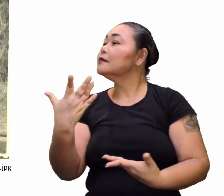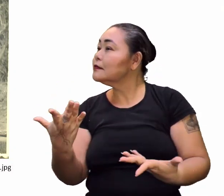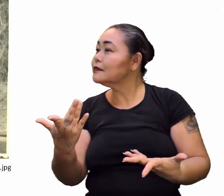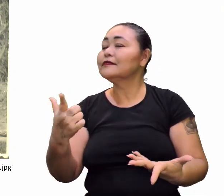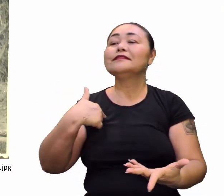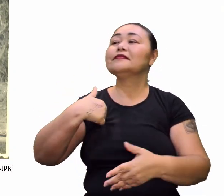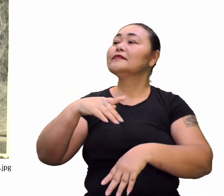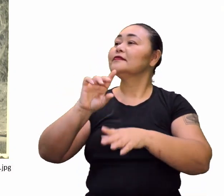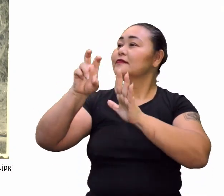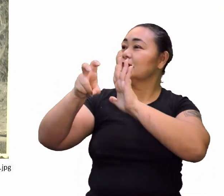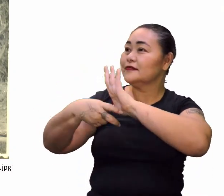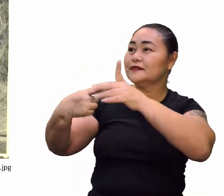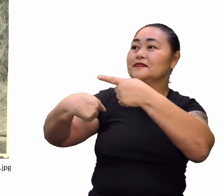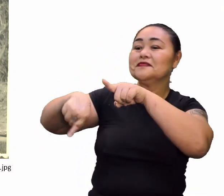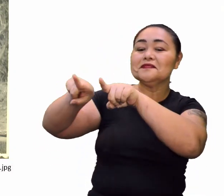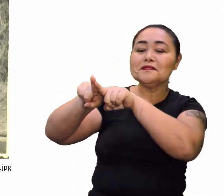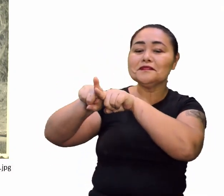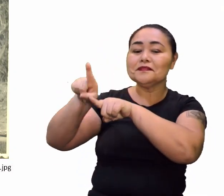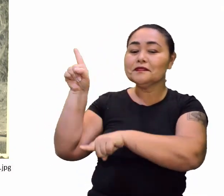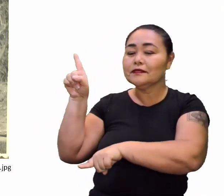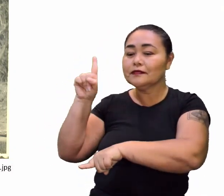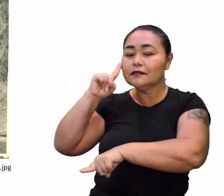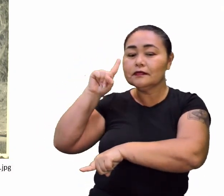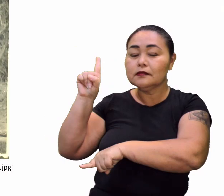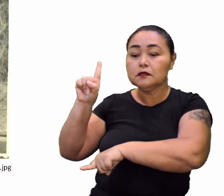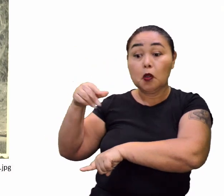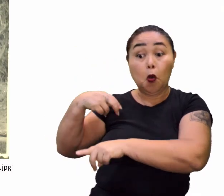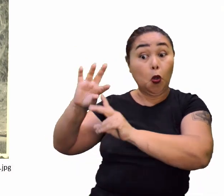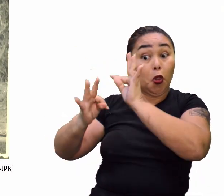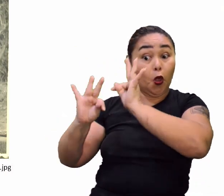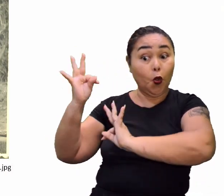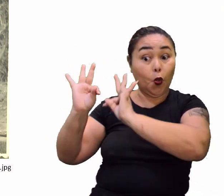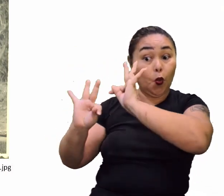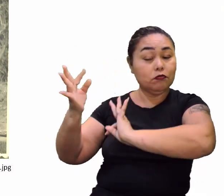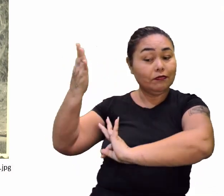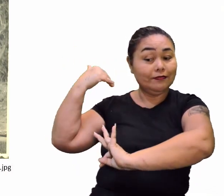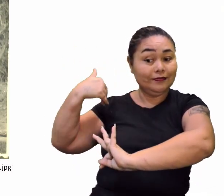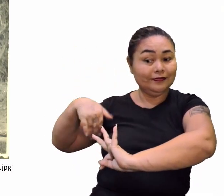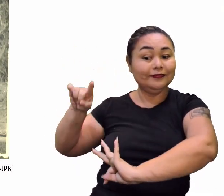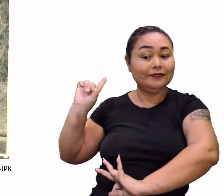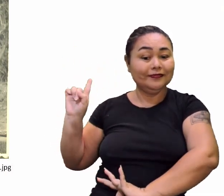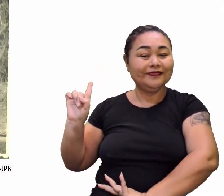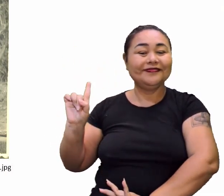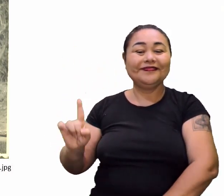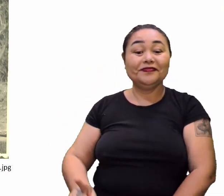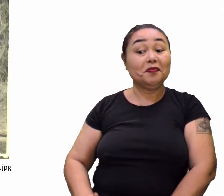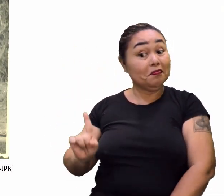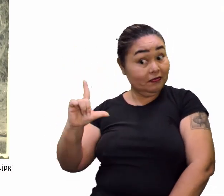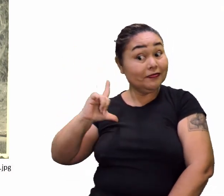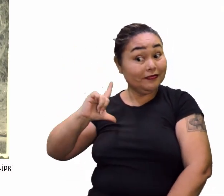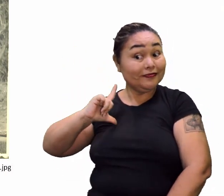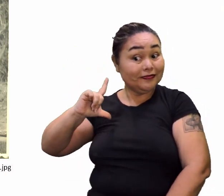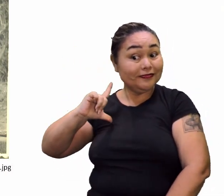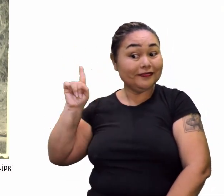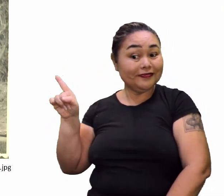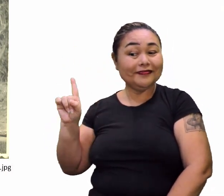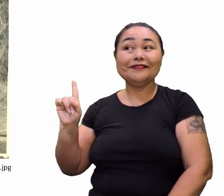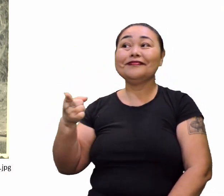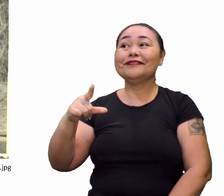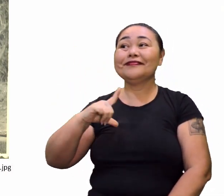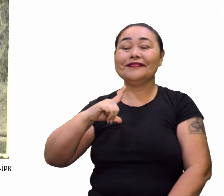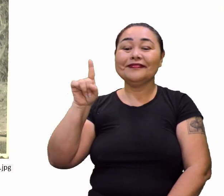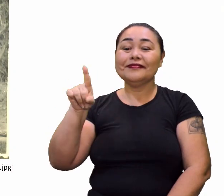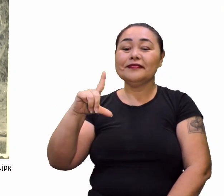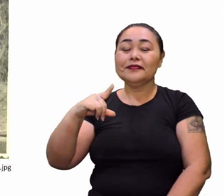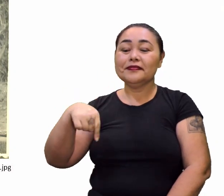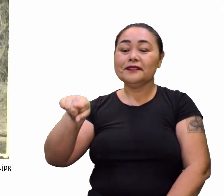só o trator. Trator que a gente tinha aí, altamente tecnológico para a época. Mas era o que tínhamos para o momento. E isso aí, mano, pode